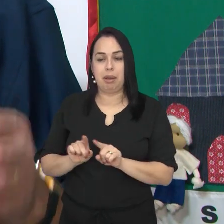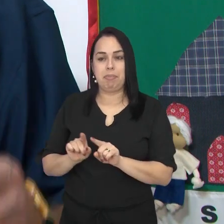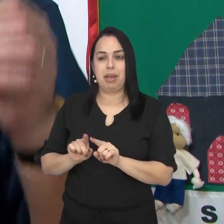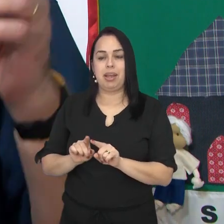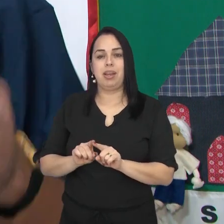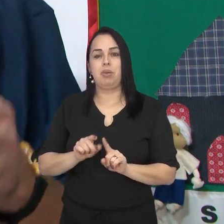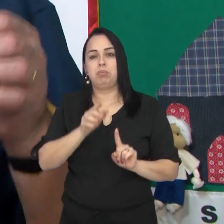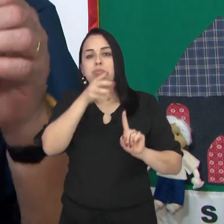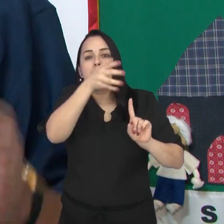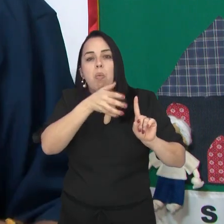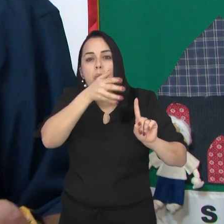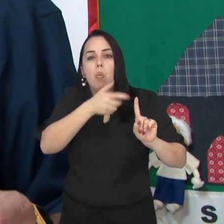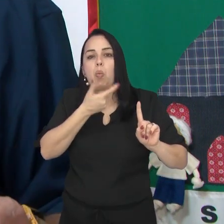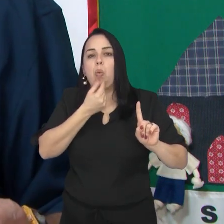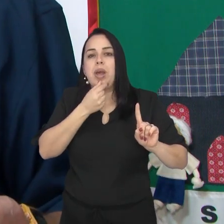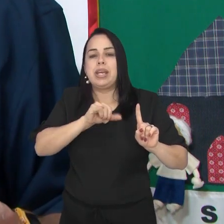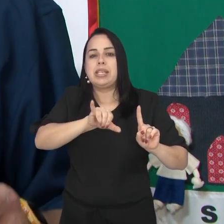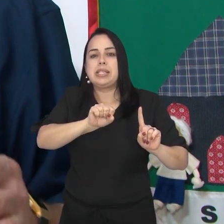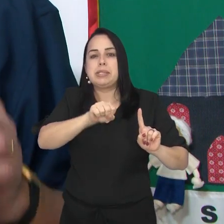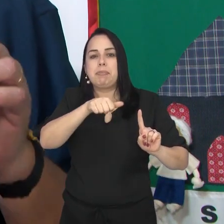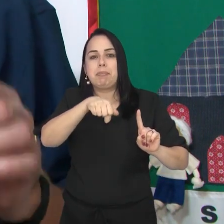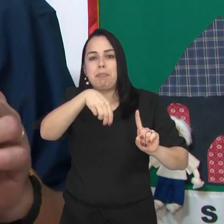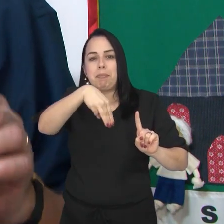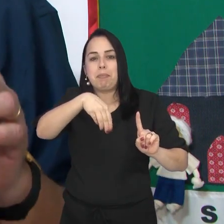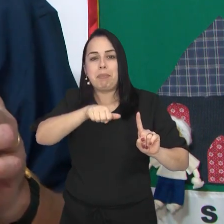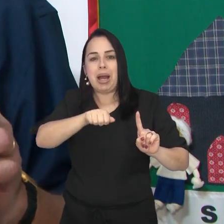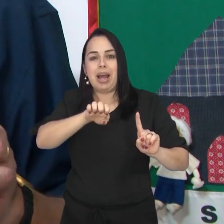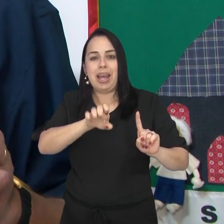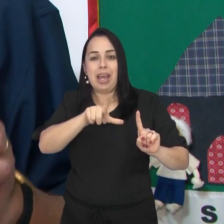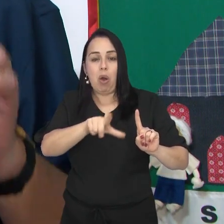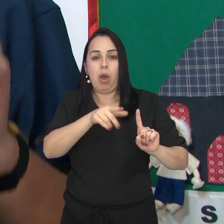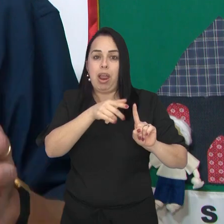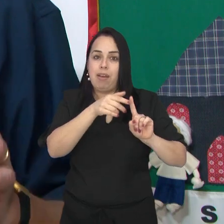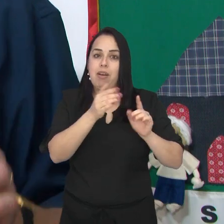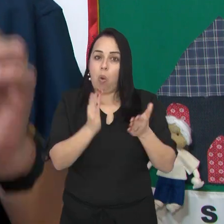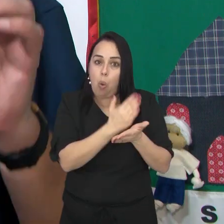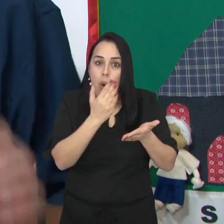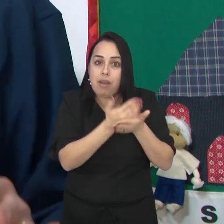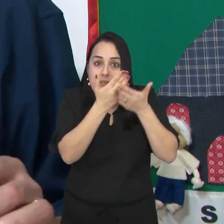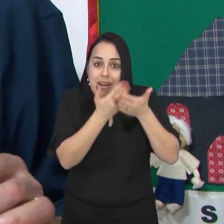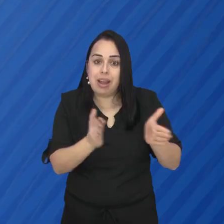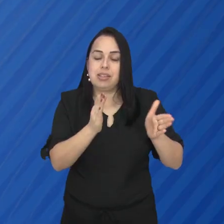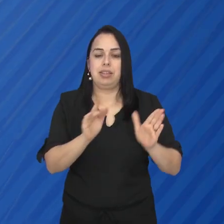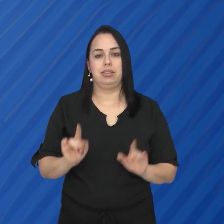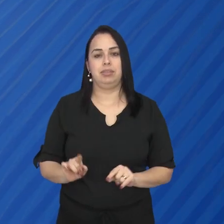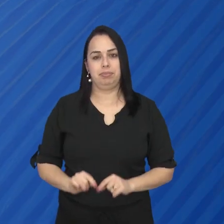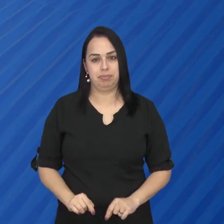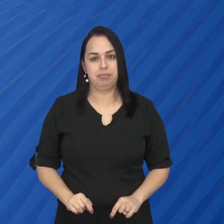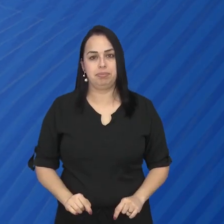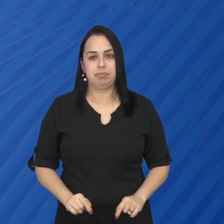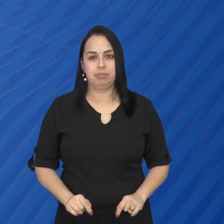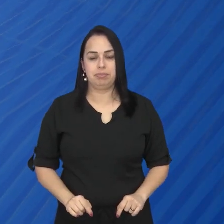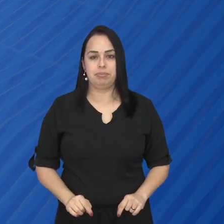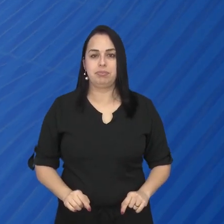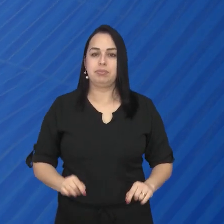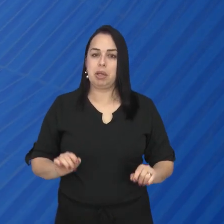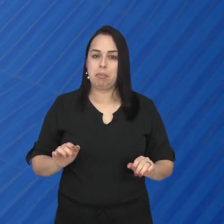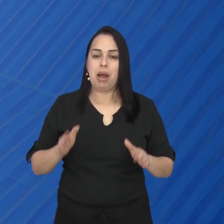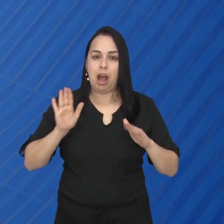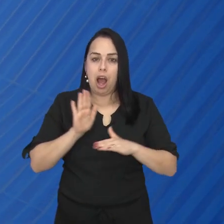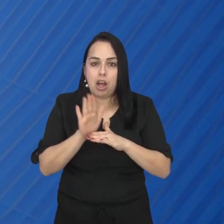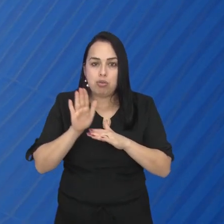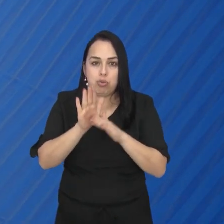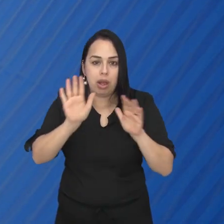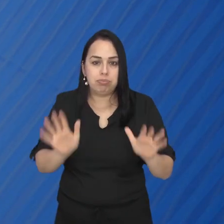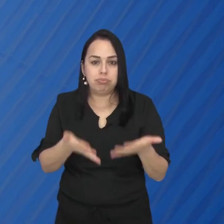o escritor Ismael Luz. Ele estará lançando o seu livro O Homem Imanente. E para ampliar o alcance social